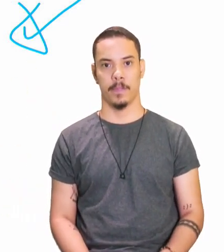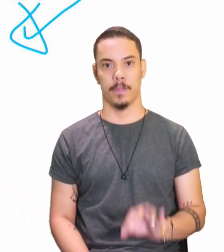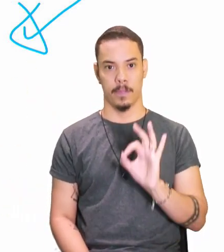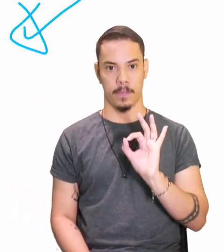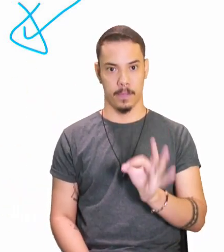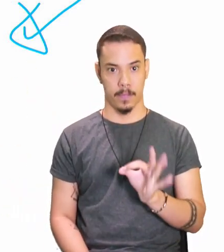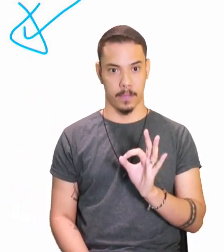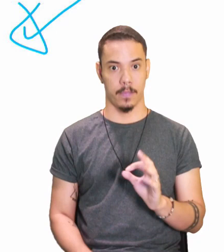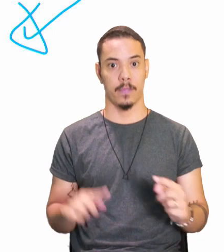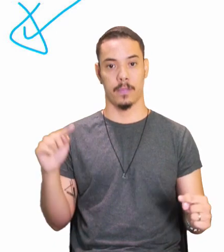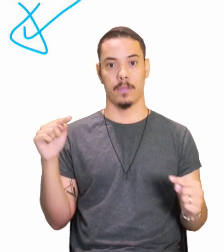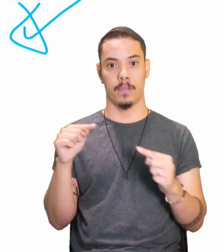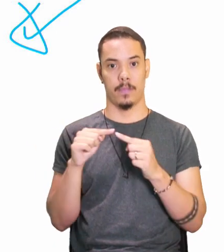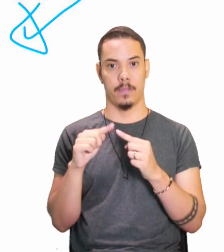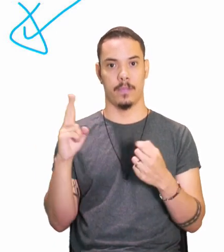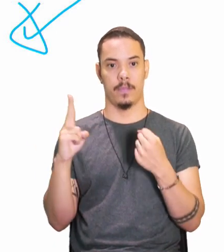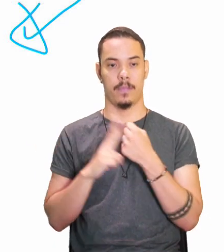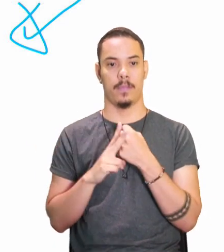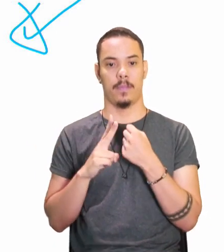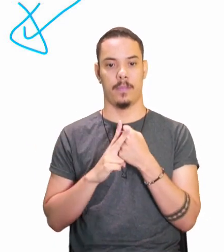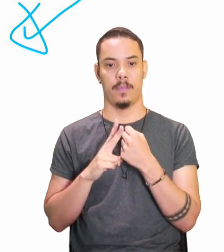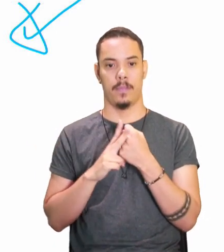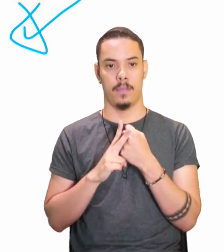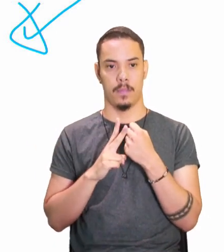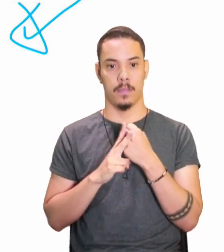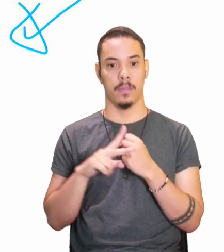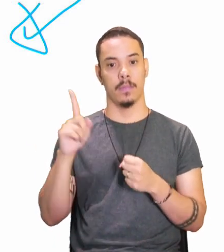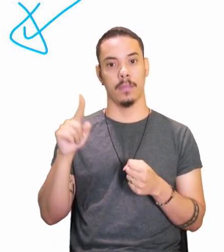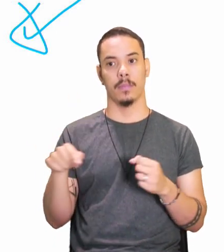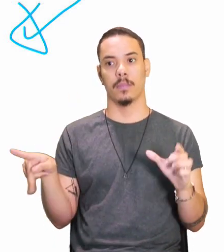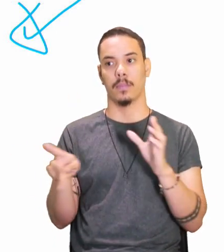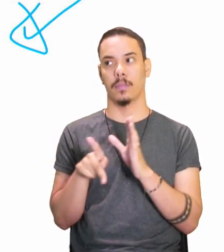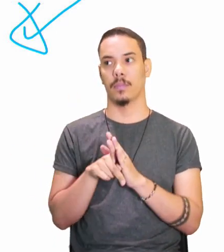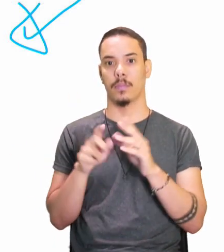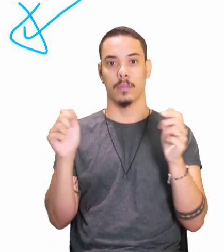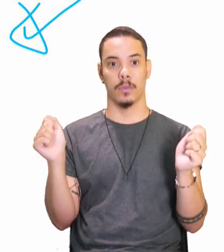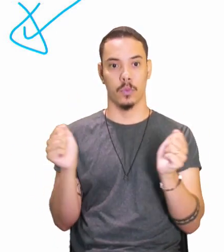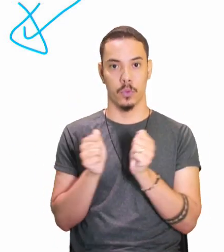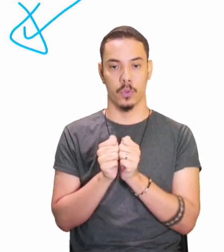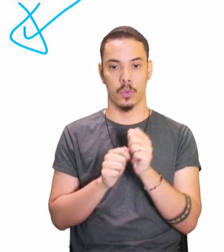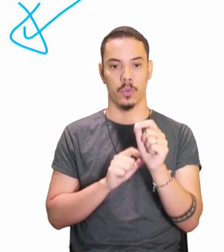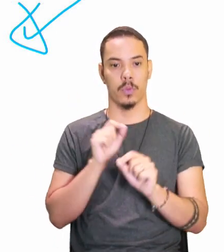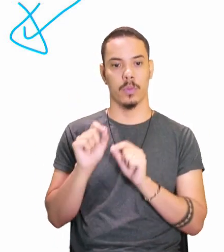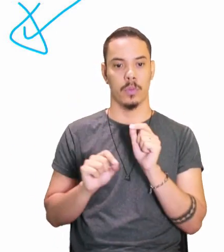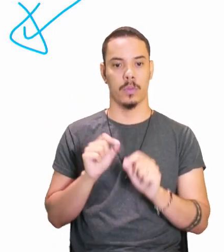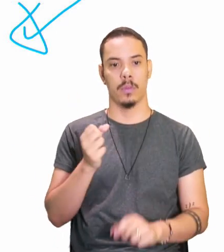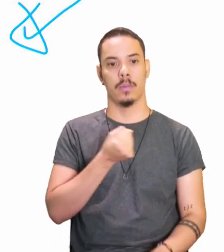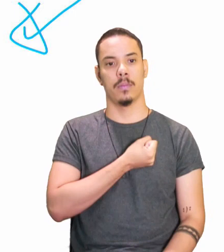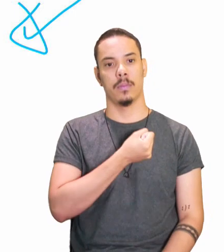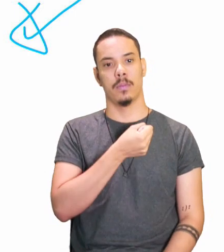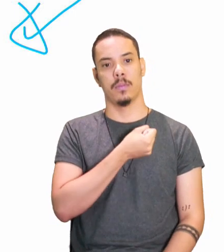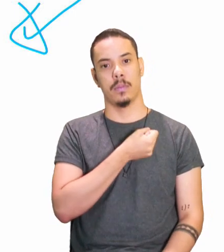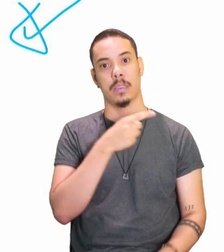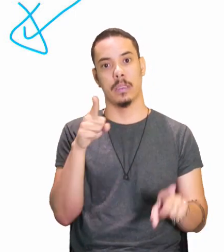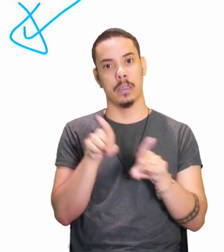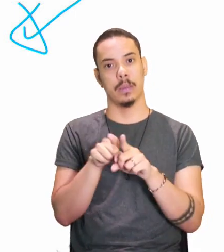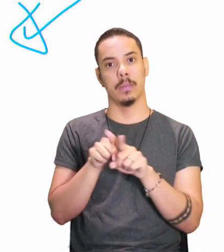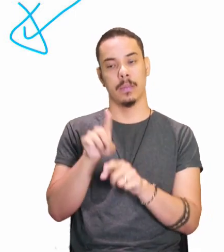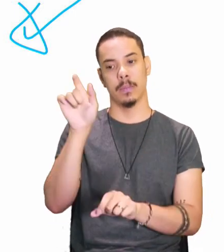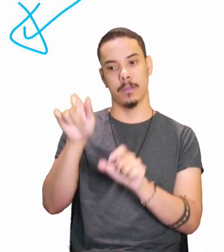Belezinha? Concordância verbal. O verbo vai concordar em número e